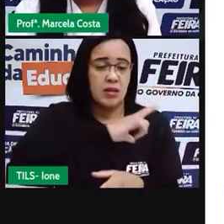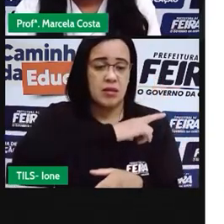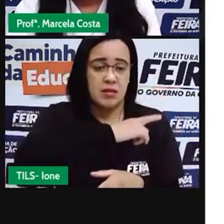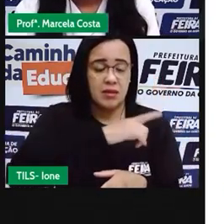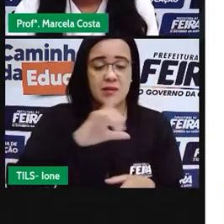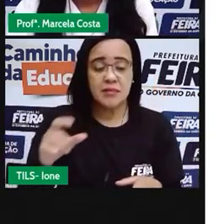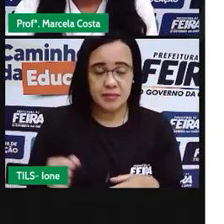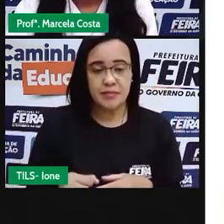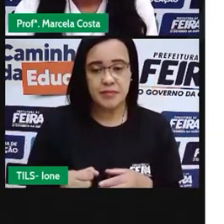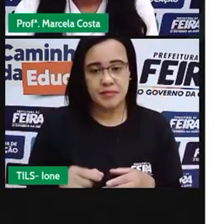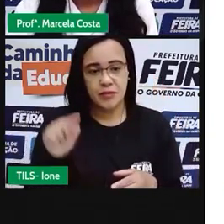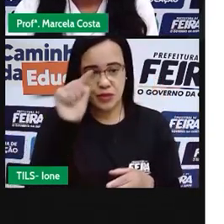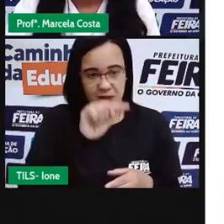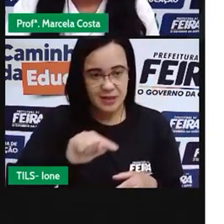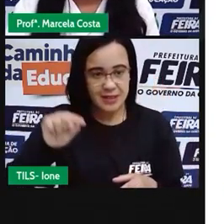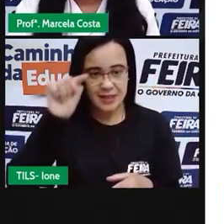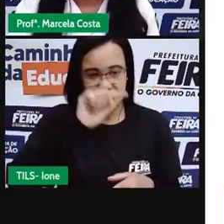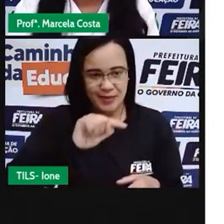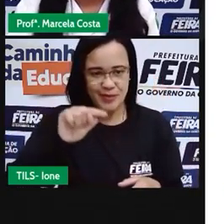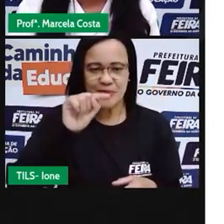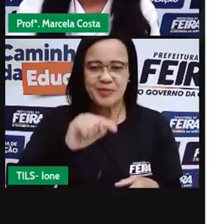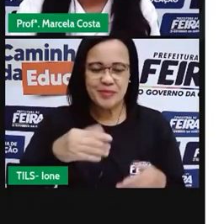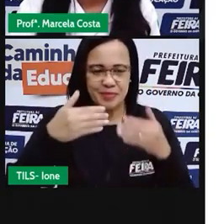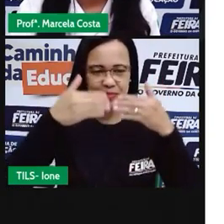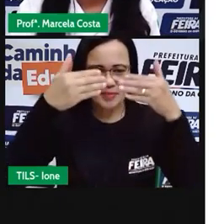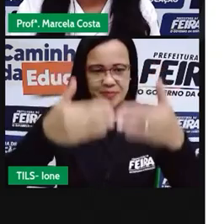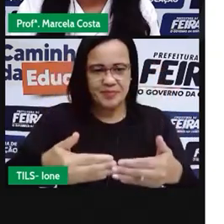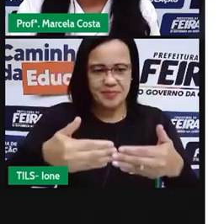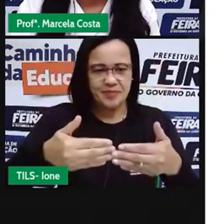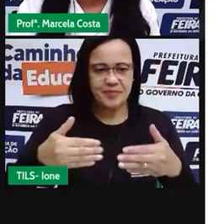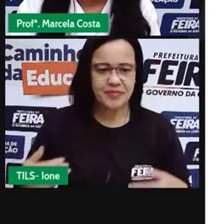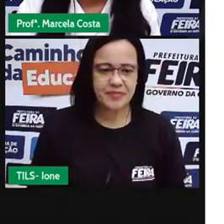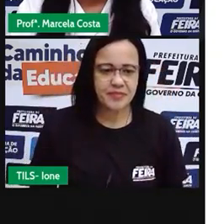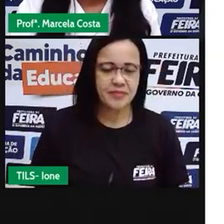A gente vai ver o desenho desse círculo também aqui